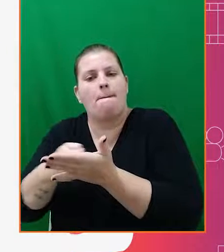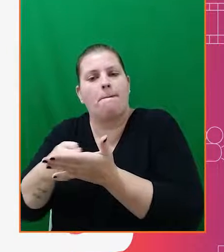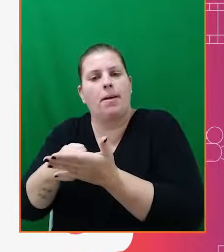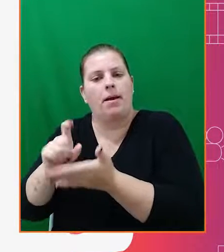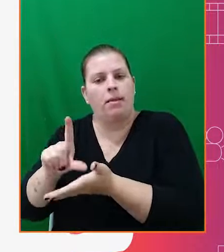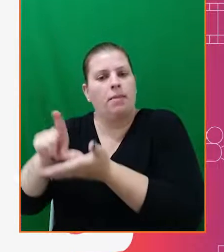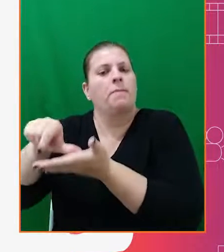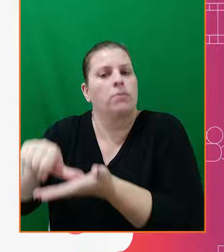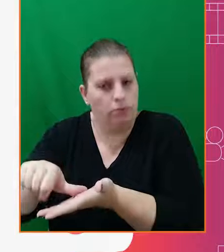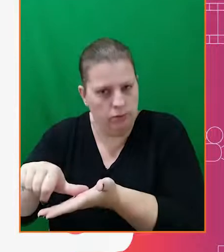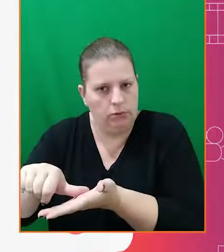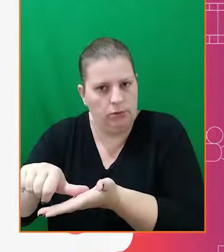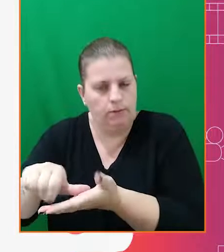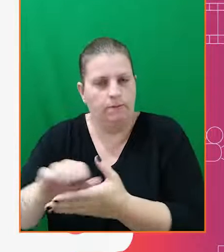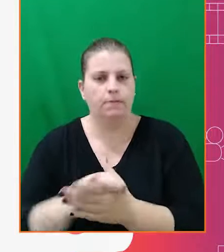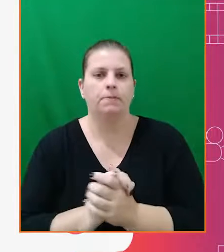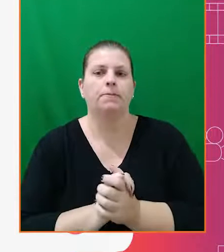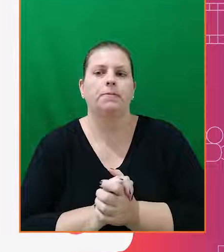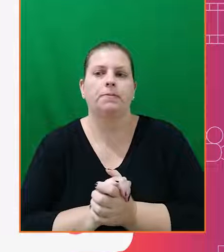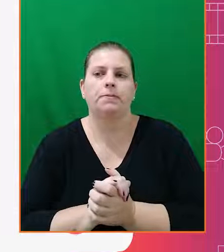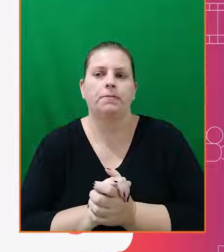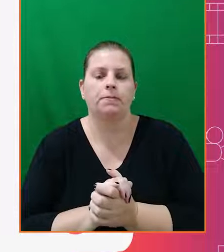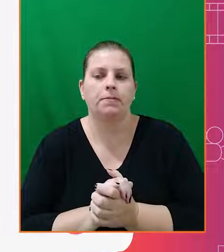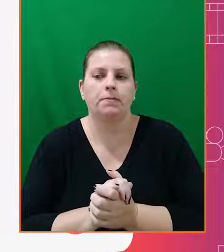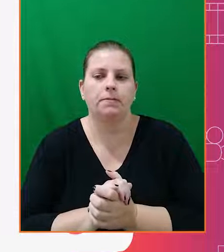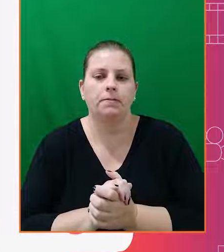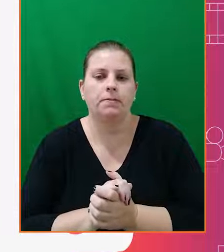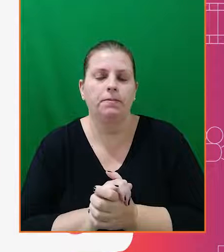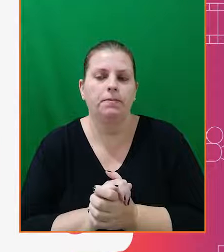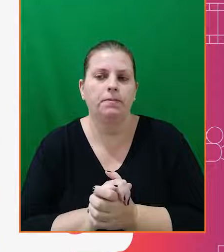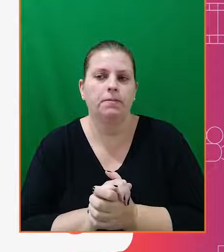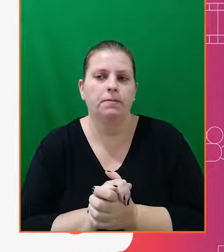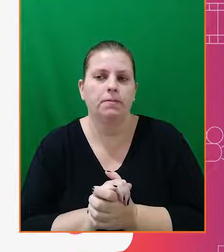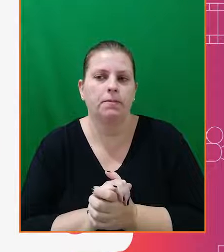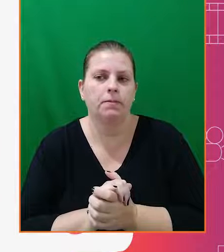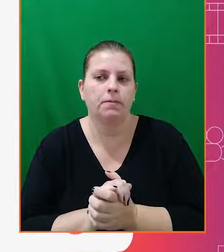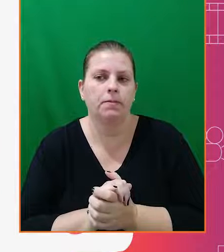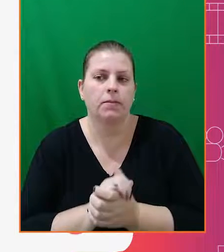para depois então eu apagar o que tiver de errado.